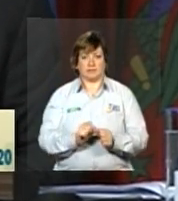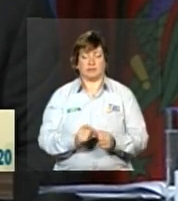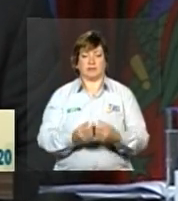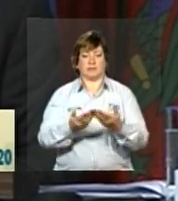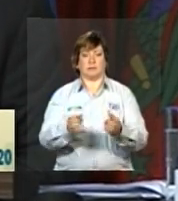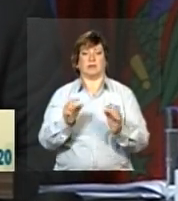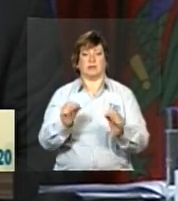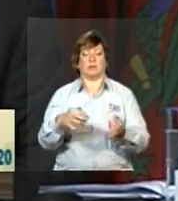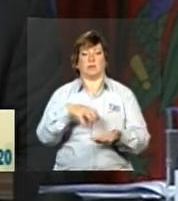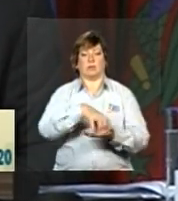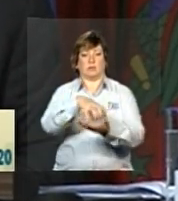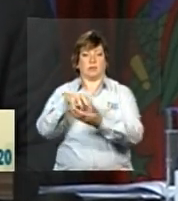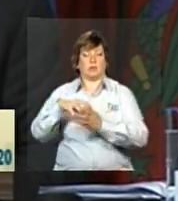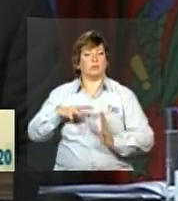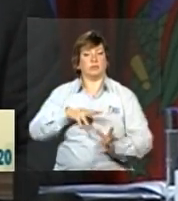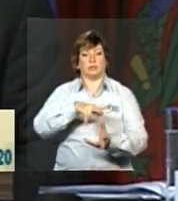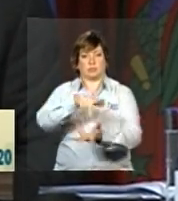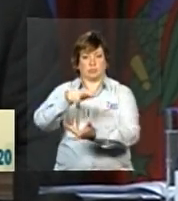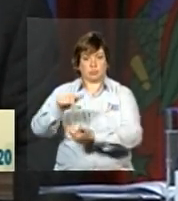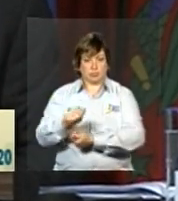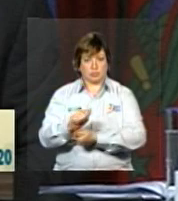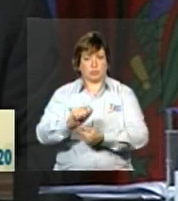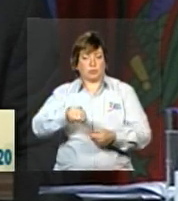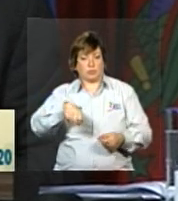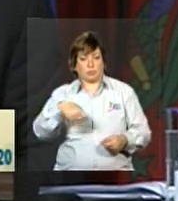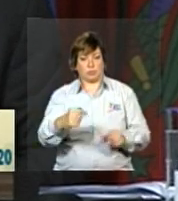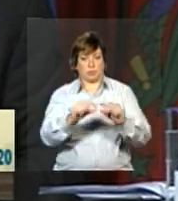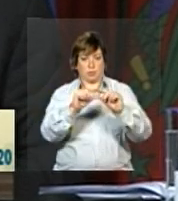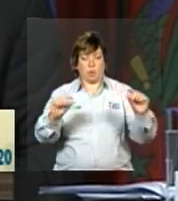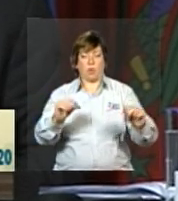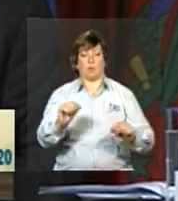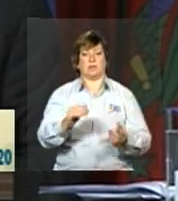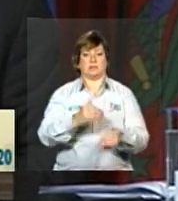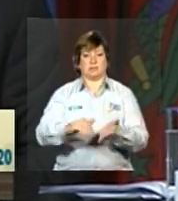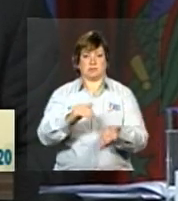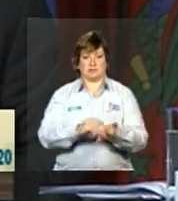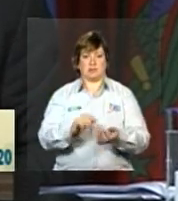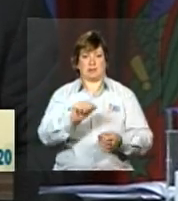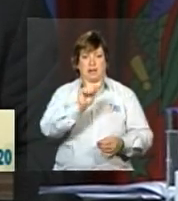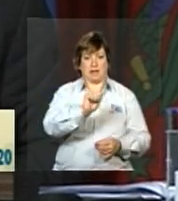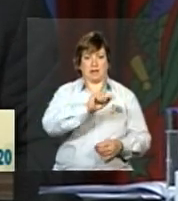organizações intergovernamentais identificadas numa nota pelo secretariado